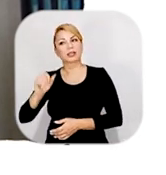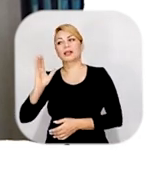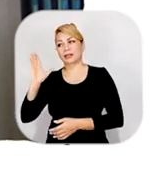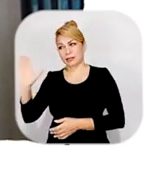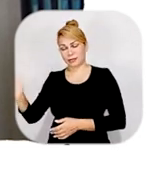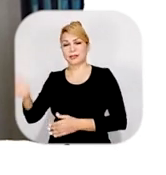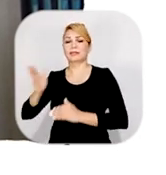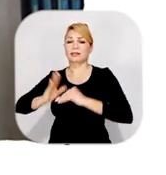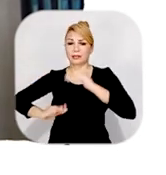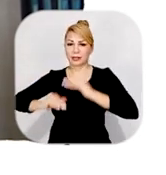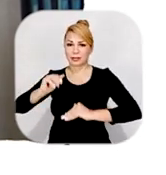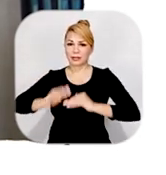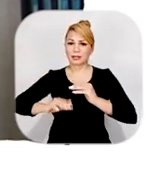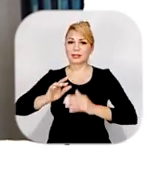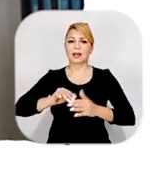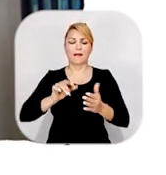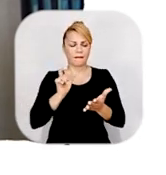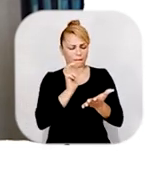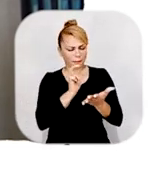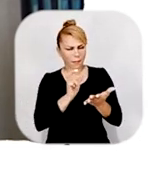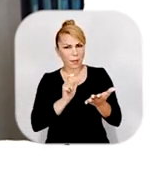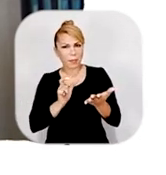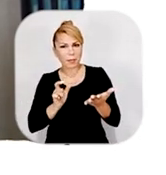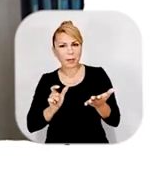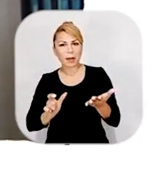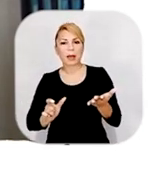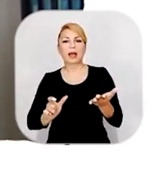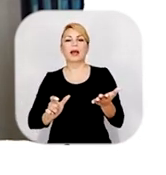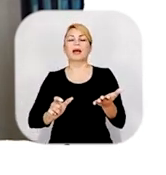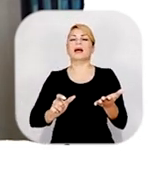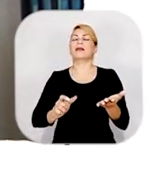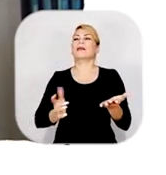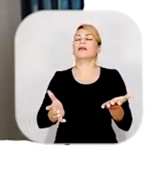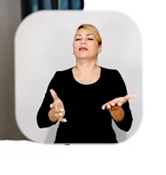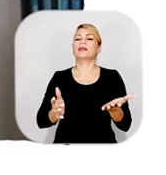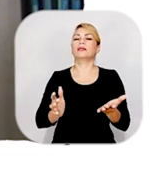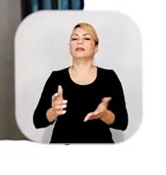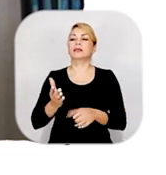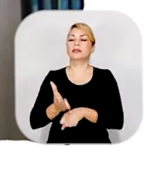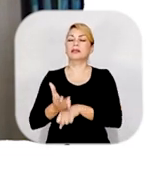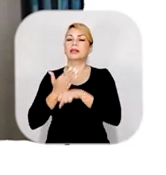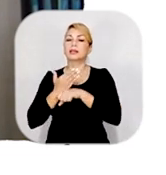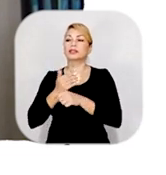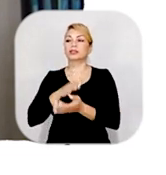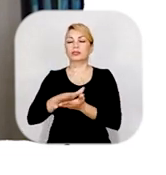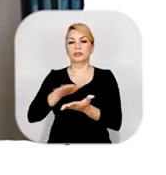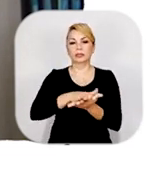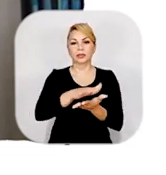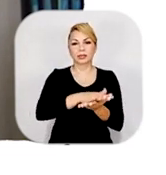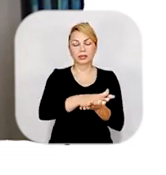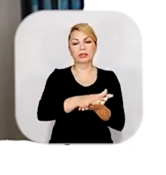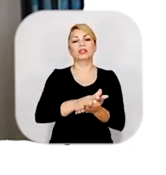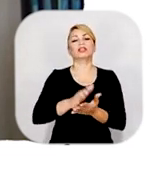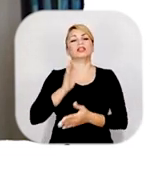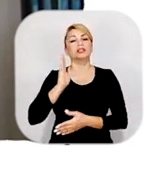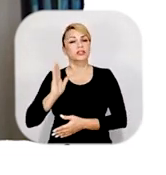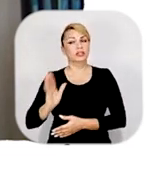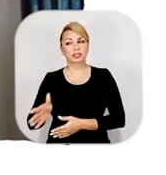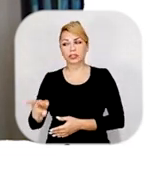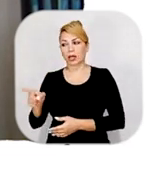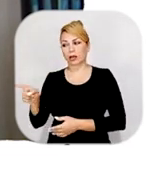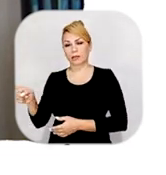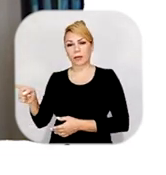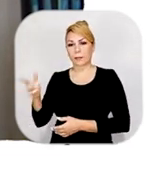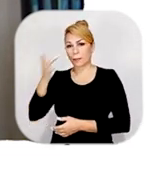diversas listas de palavras que o documento contém, ele pôde ler o manuscrito antes mesmo da publicação, então ele já foi uma